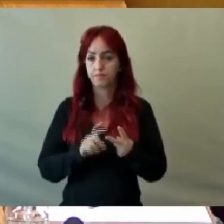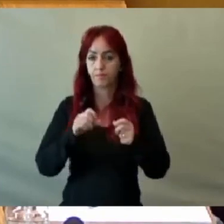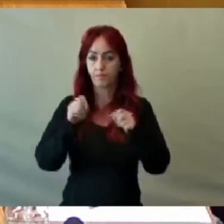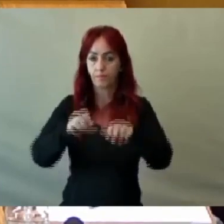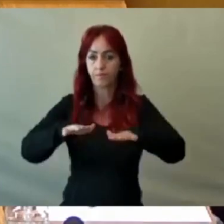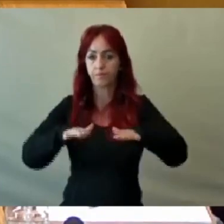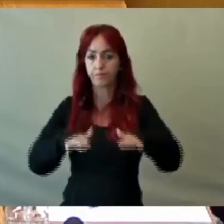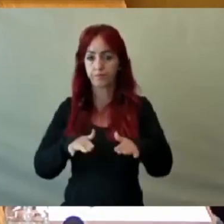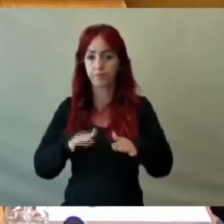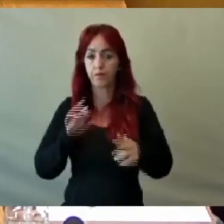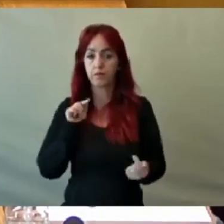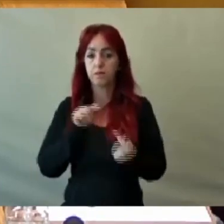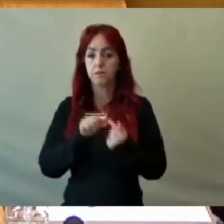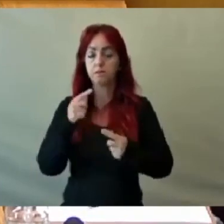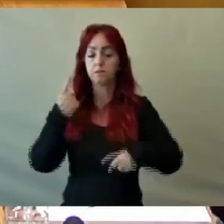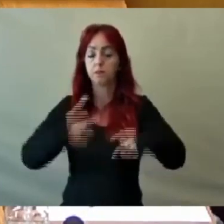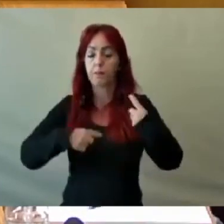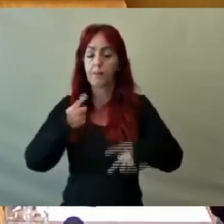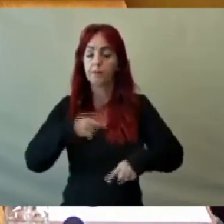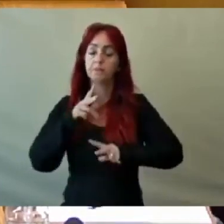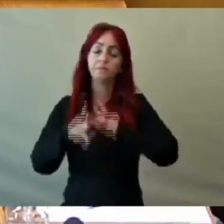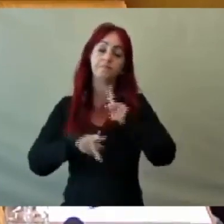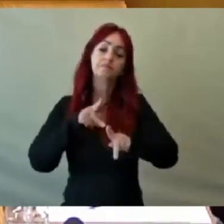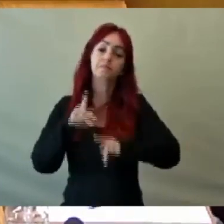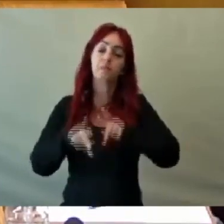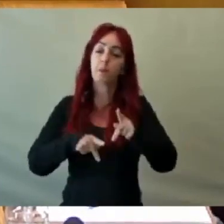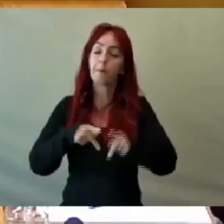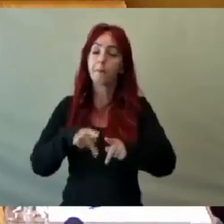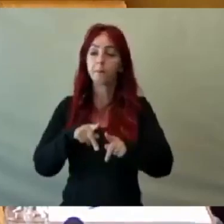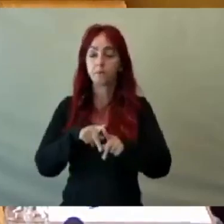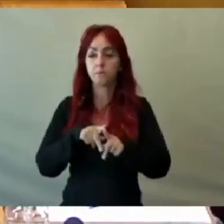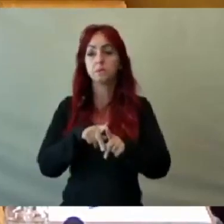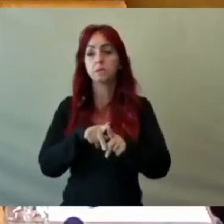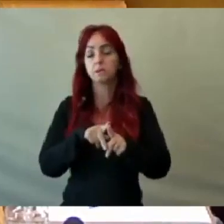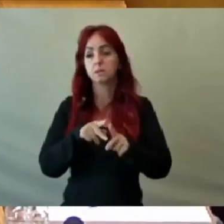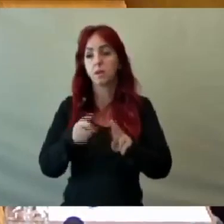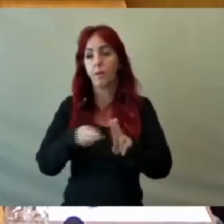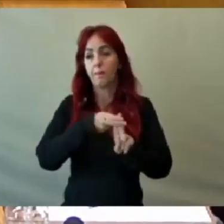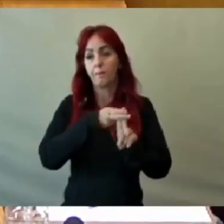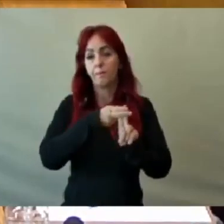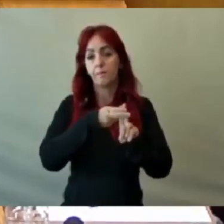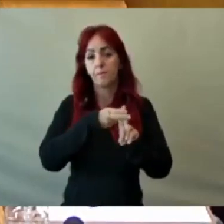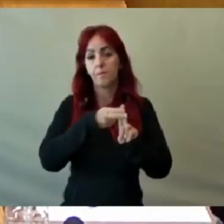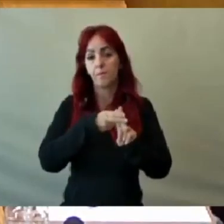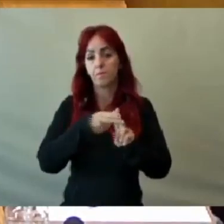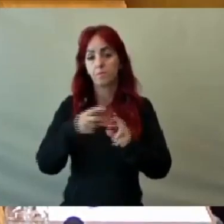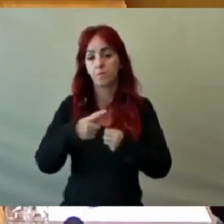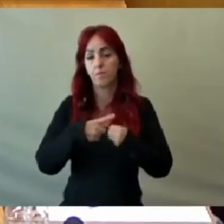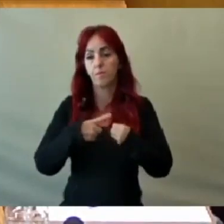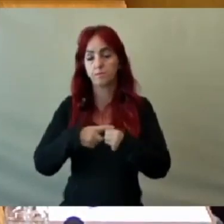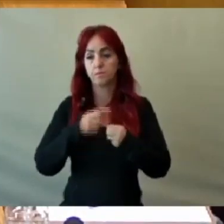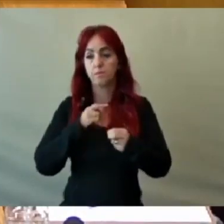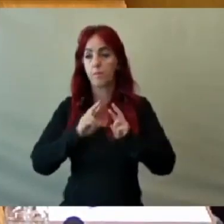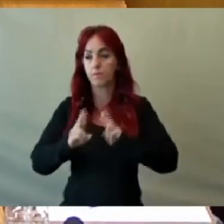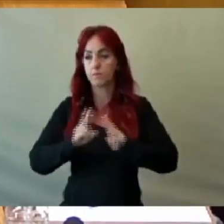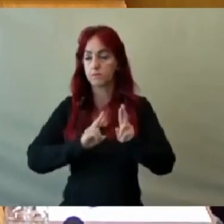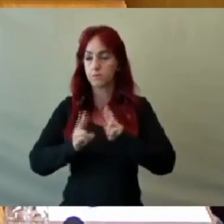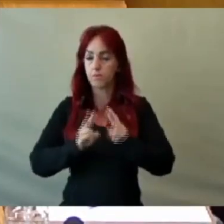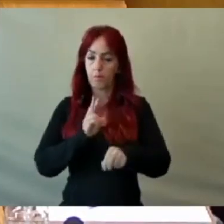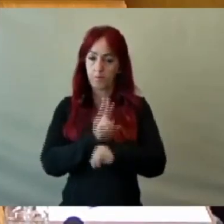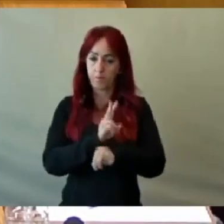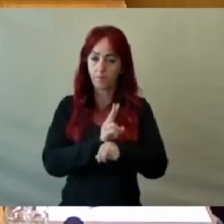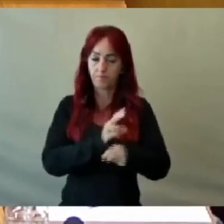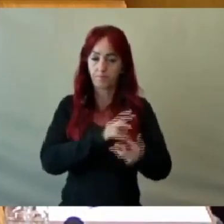discutir as políticas públicas do sistema de saúde municipal em relação aos cuidadores de idosos da capital. Nós vamos inverter a